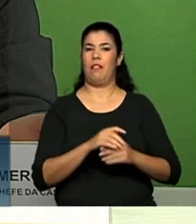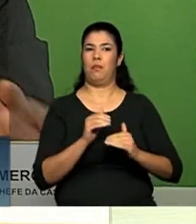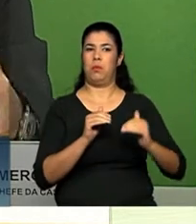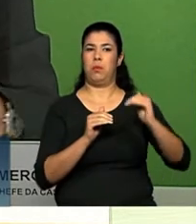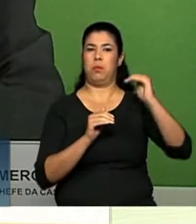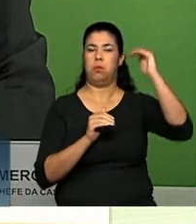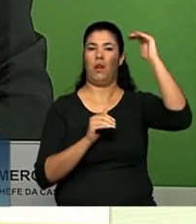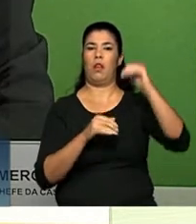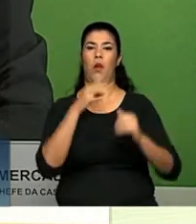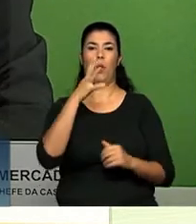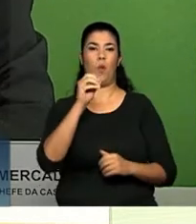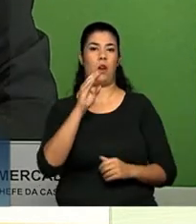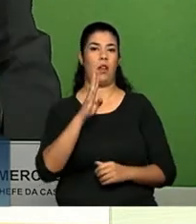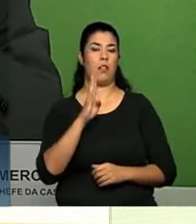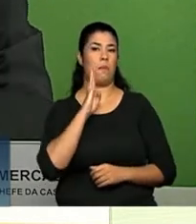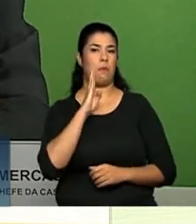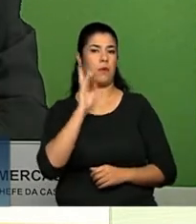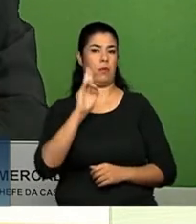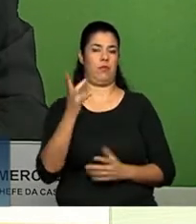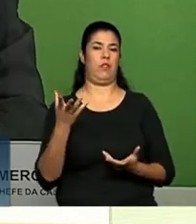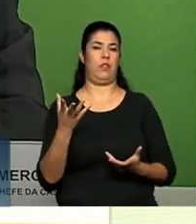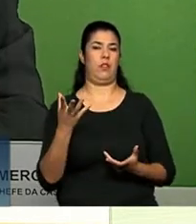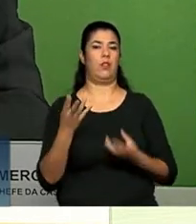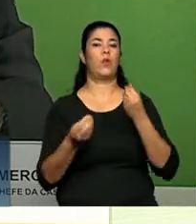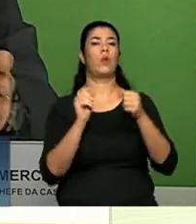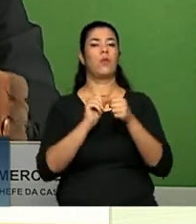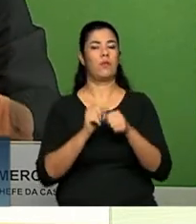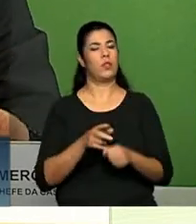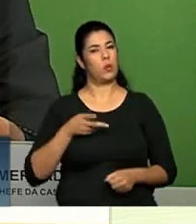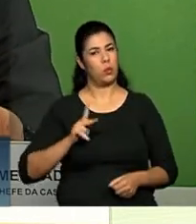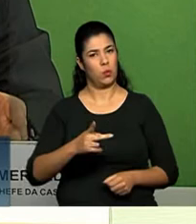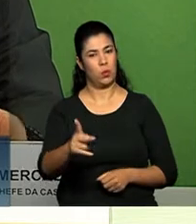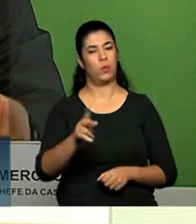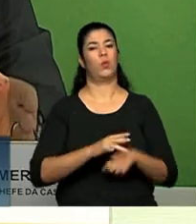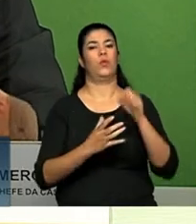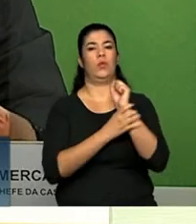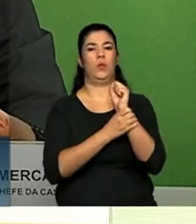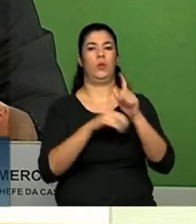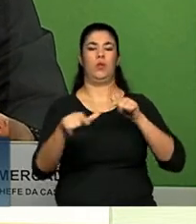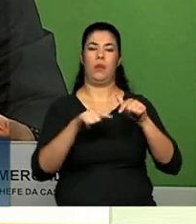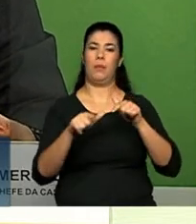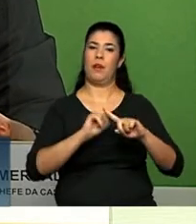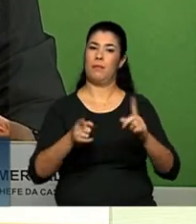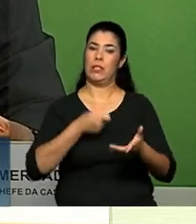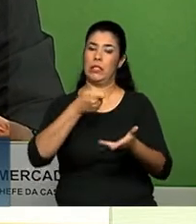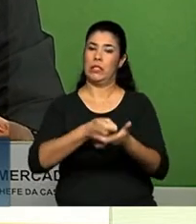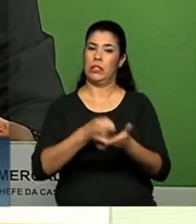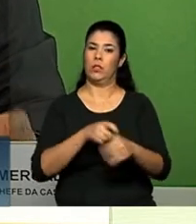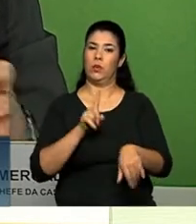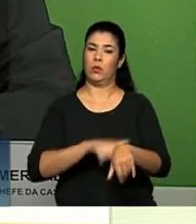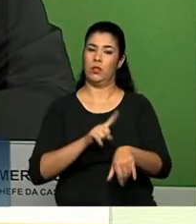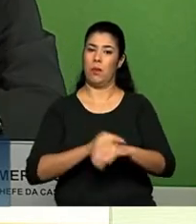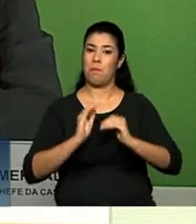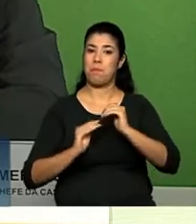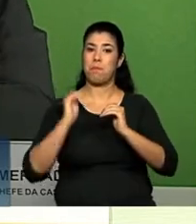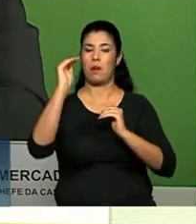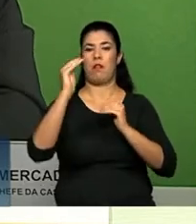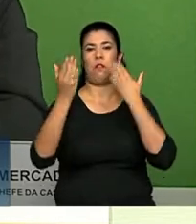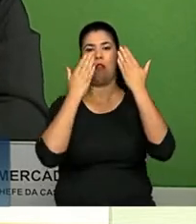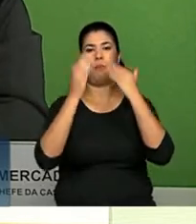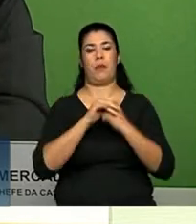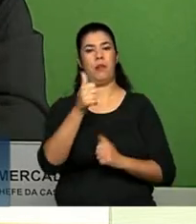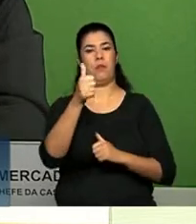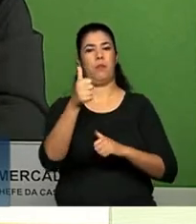bilhões de reais. Então, quais são os ajustes? É preservar o seguro-desemprego e exigir um tempo maior, especialmente no primeiro emprego, para que não